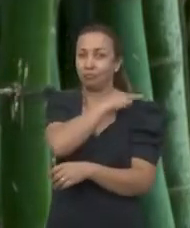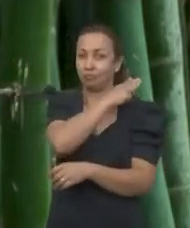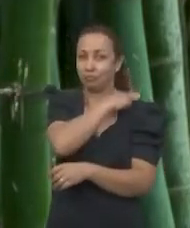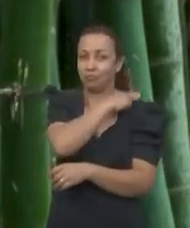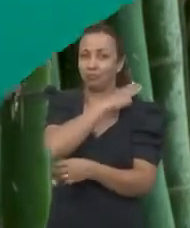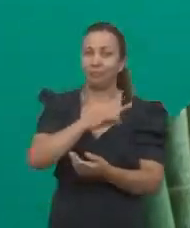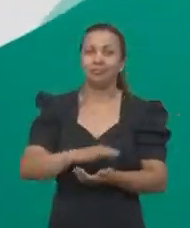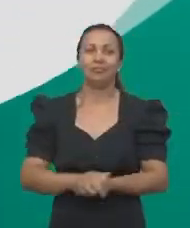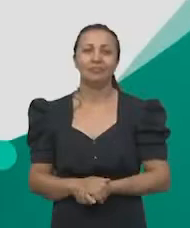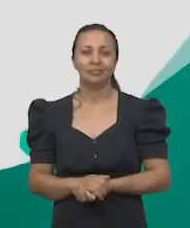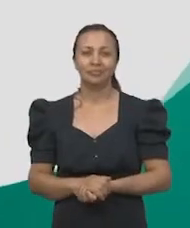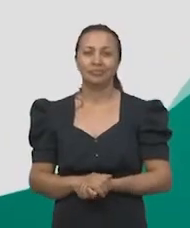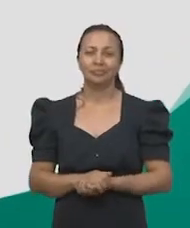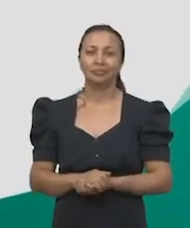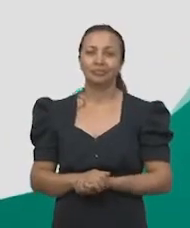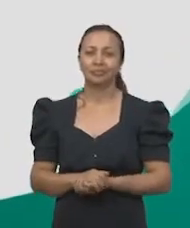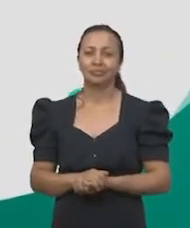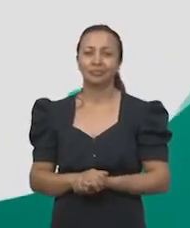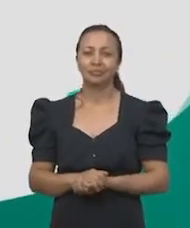ensino médio.